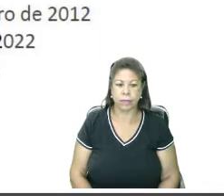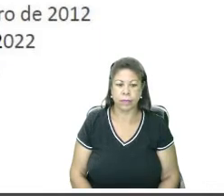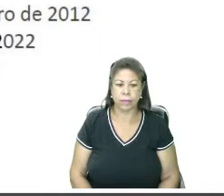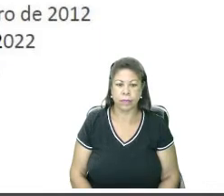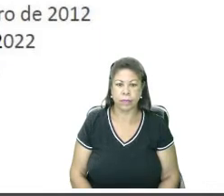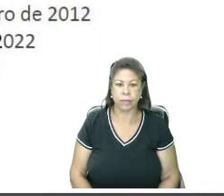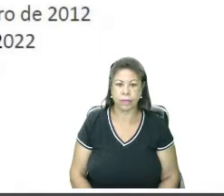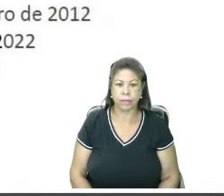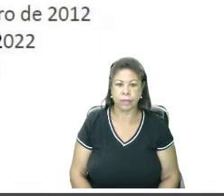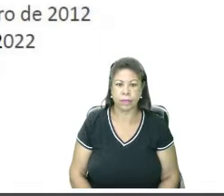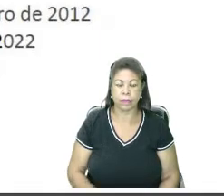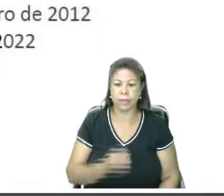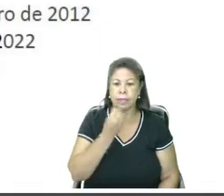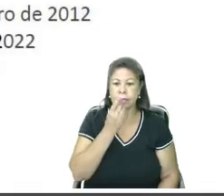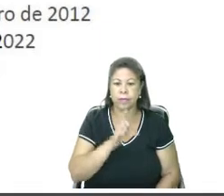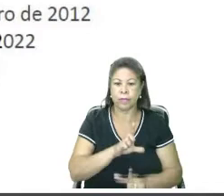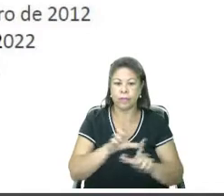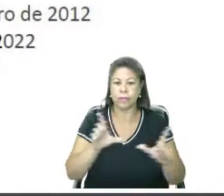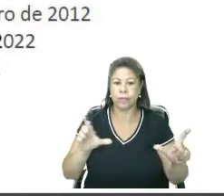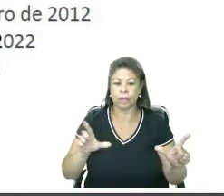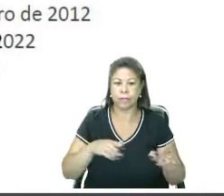Bom dia a todos.